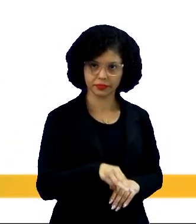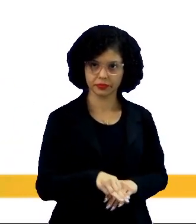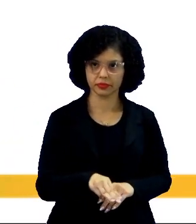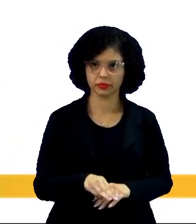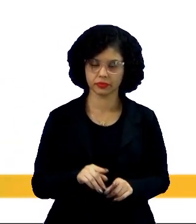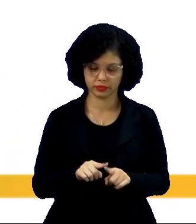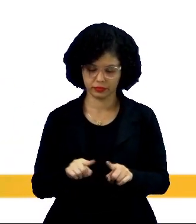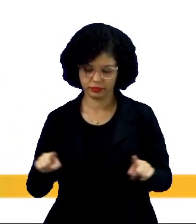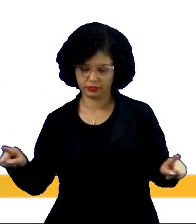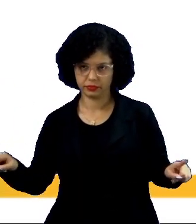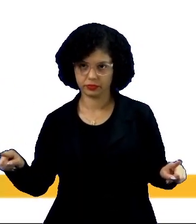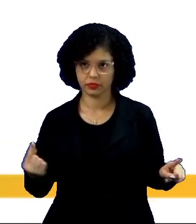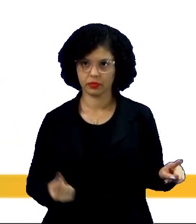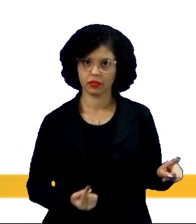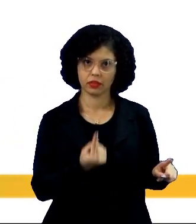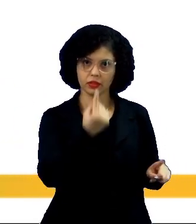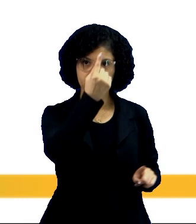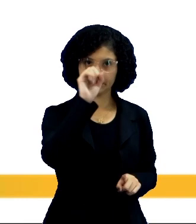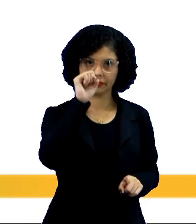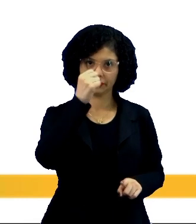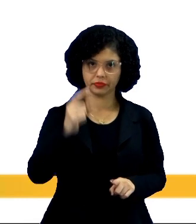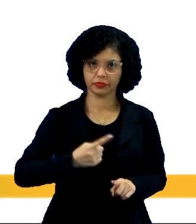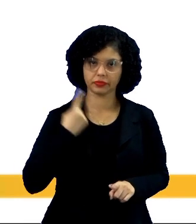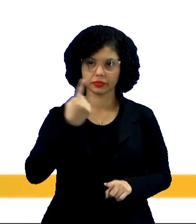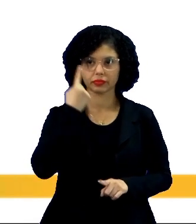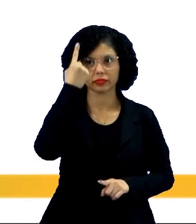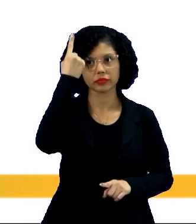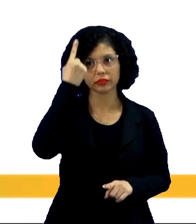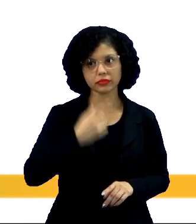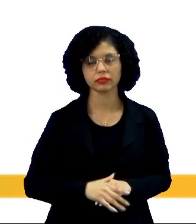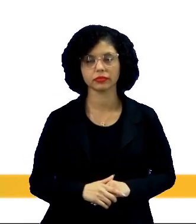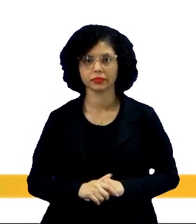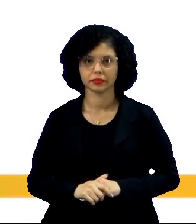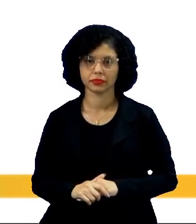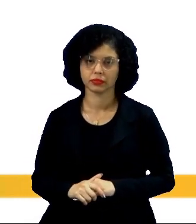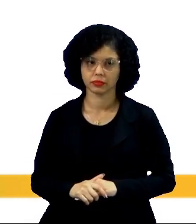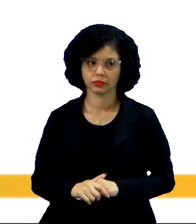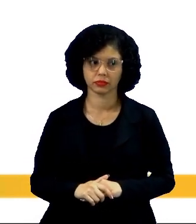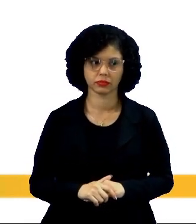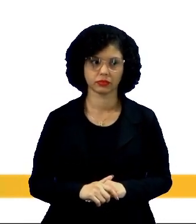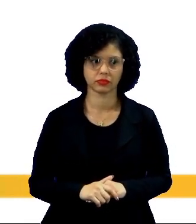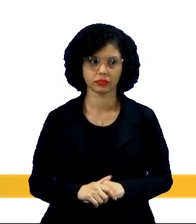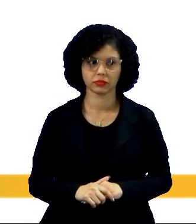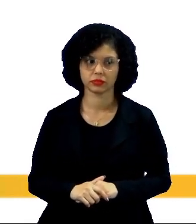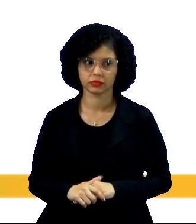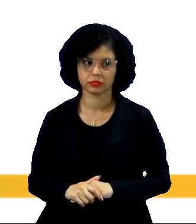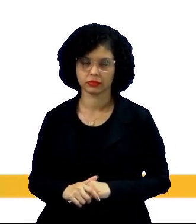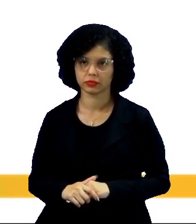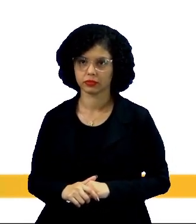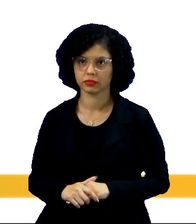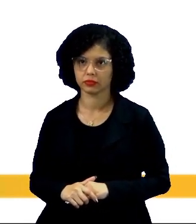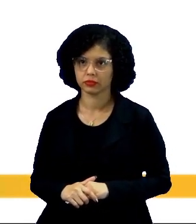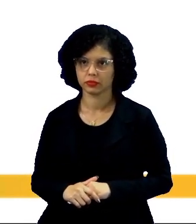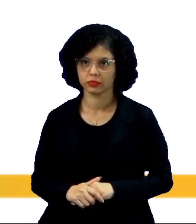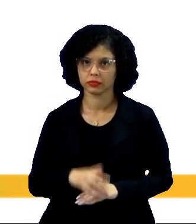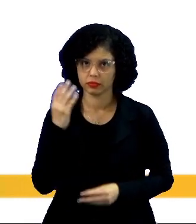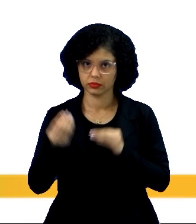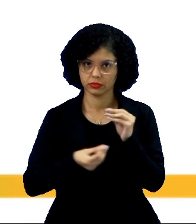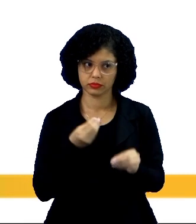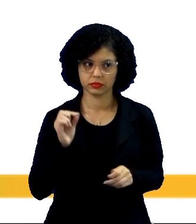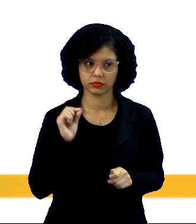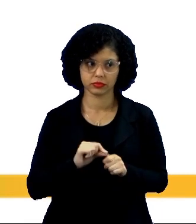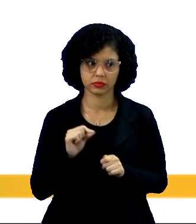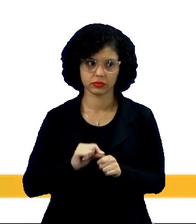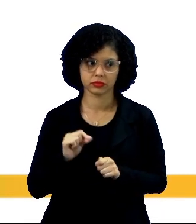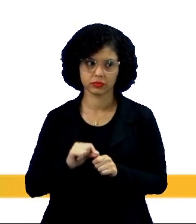de largura e 8 de altura, não é isso? 8 metros de altura. E como que nós